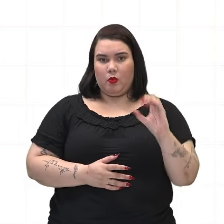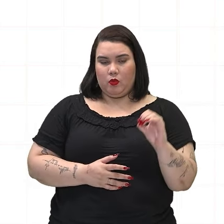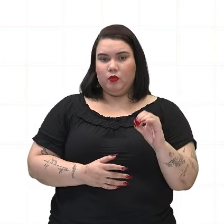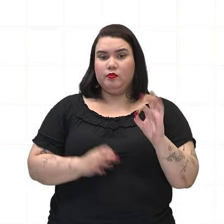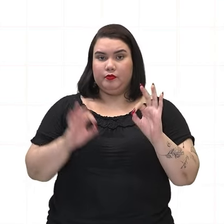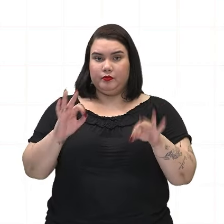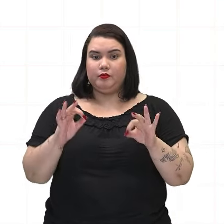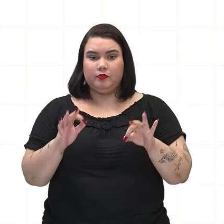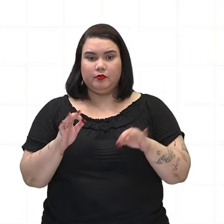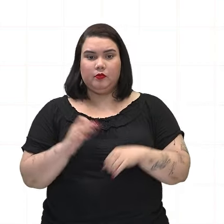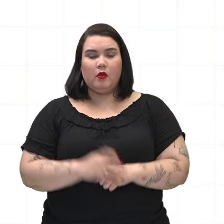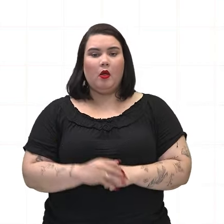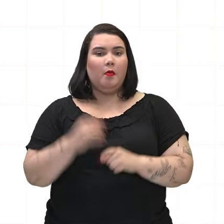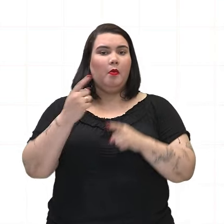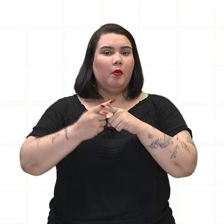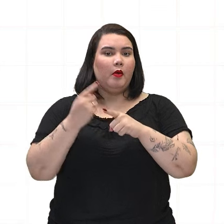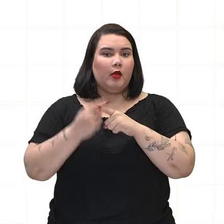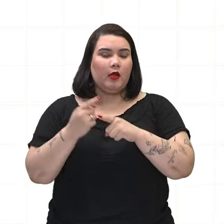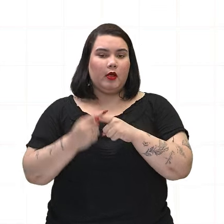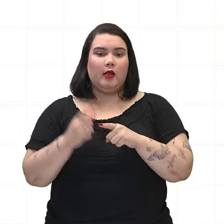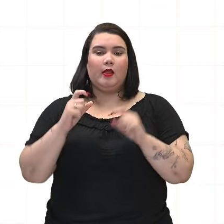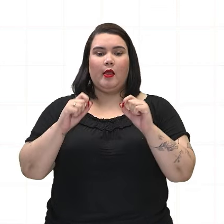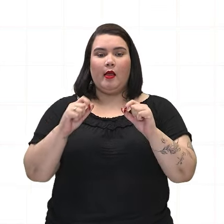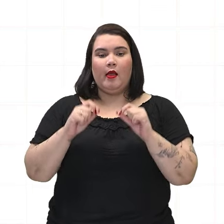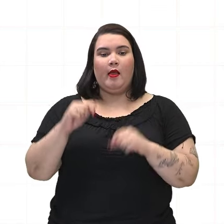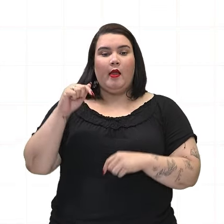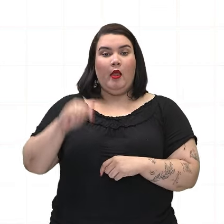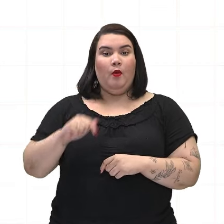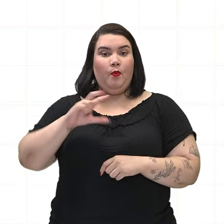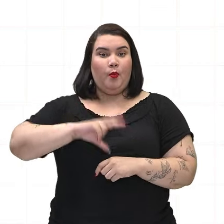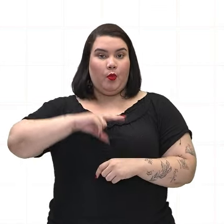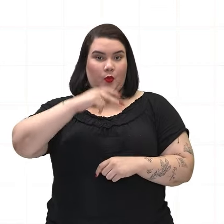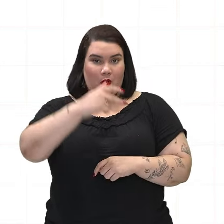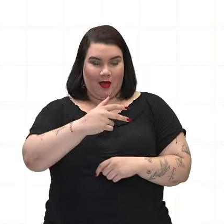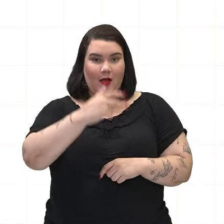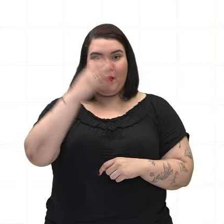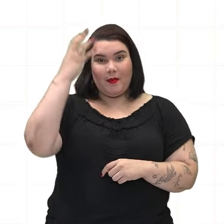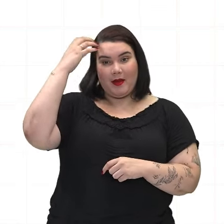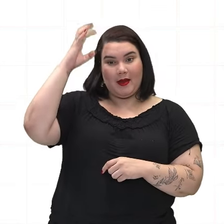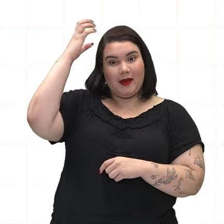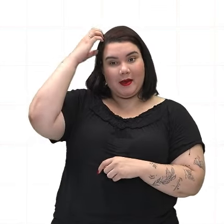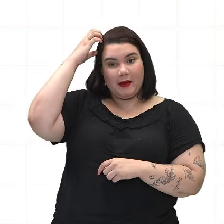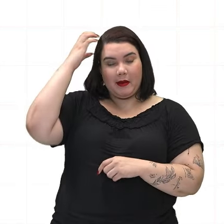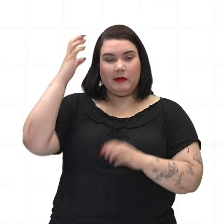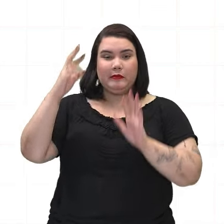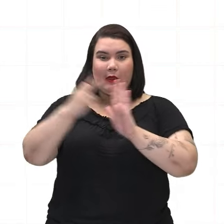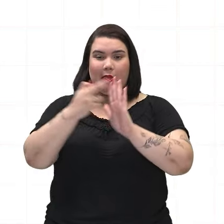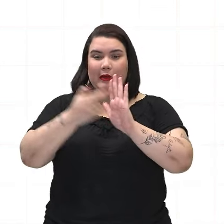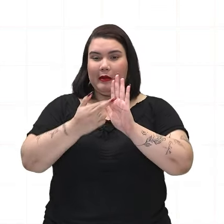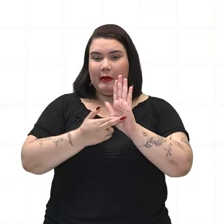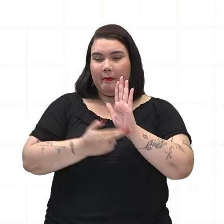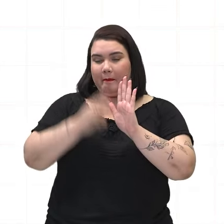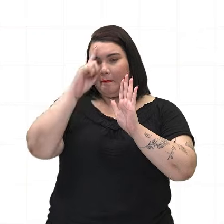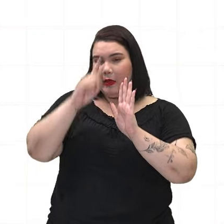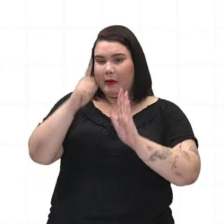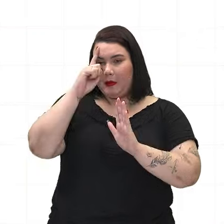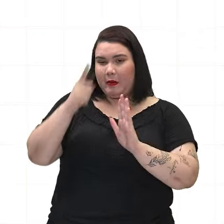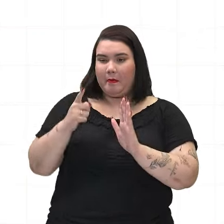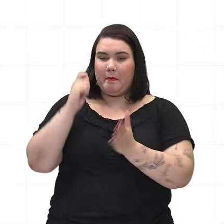quê? Das restrições comerciais que a coroa impunha à região. Mas você pode me perguntar, mas